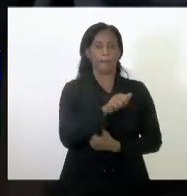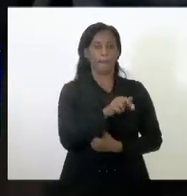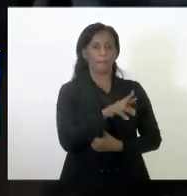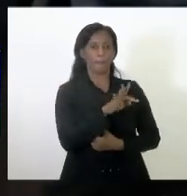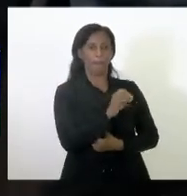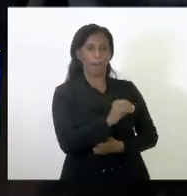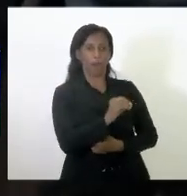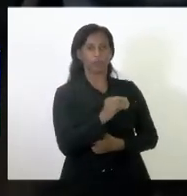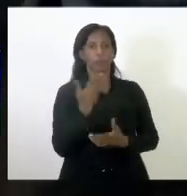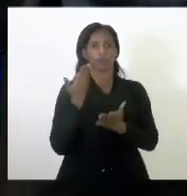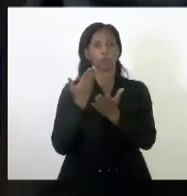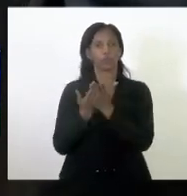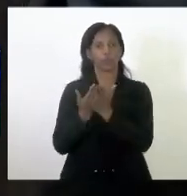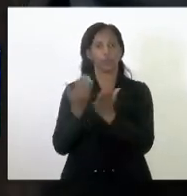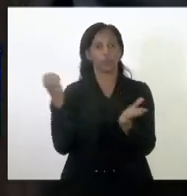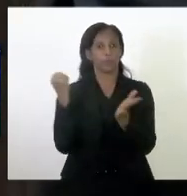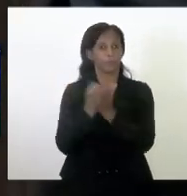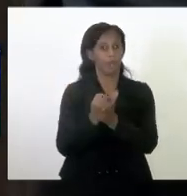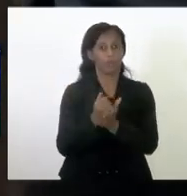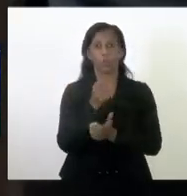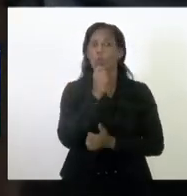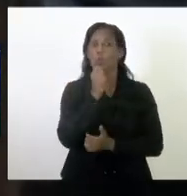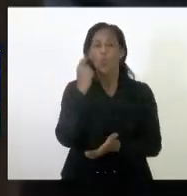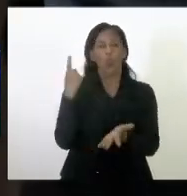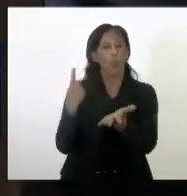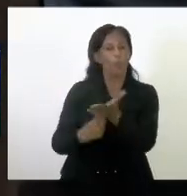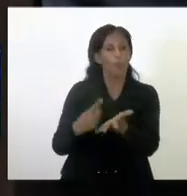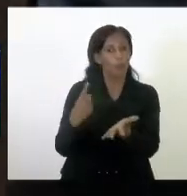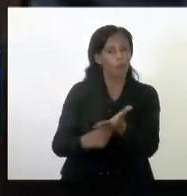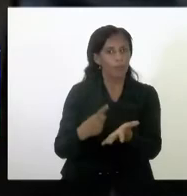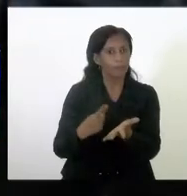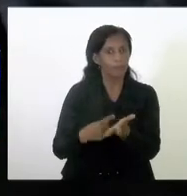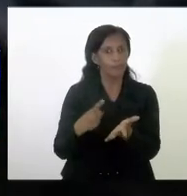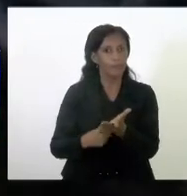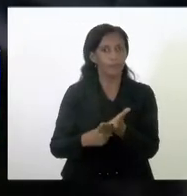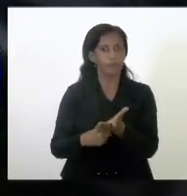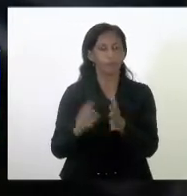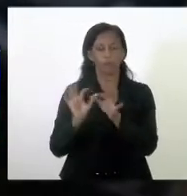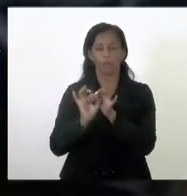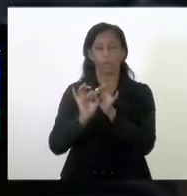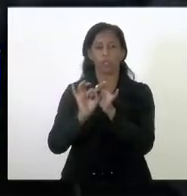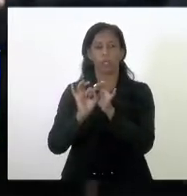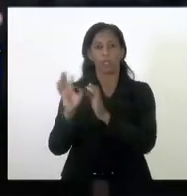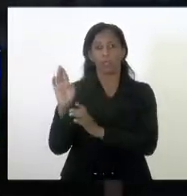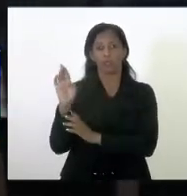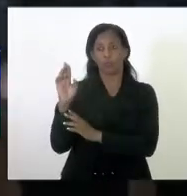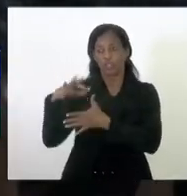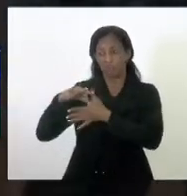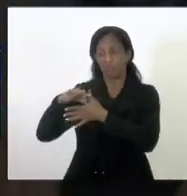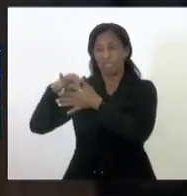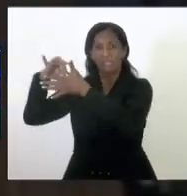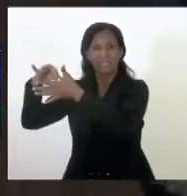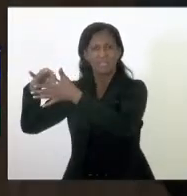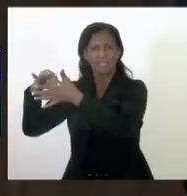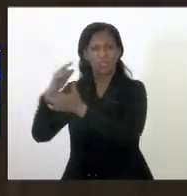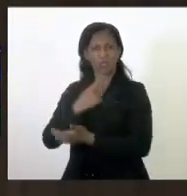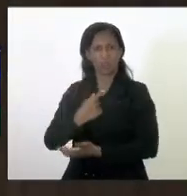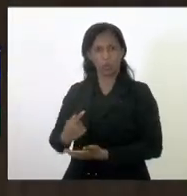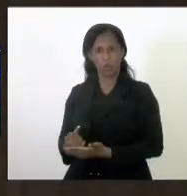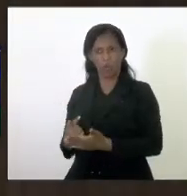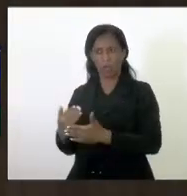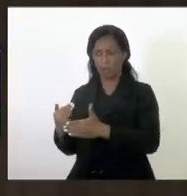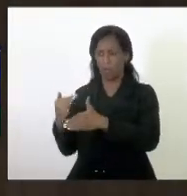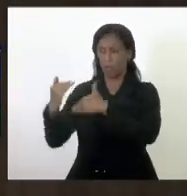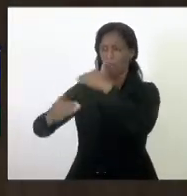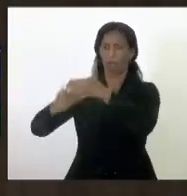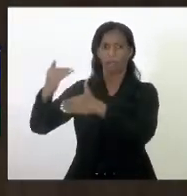apresentação do estudo de impacto. E aí não há compromisso, não pode haver compromisso da liderança de governo em avançar na aprovação do projeto,